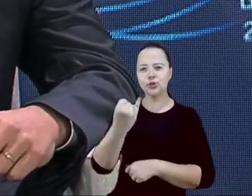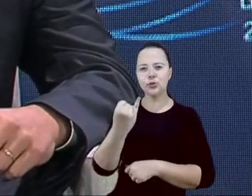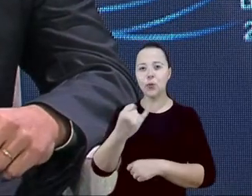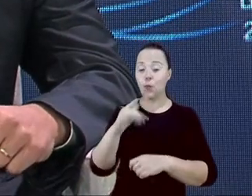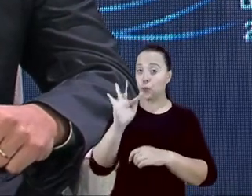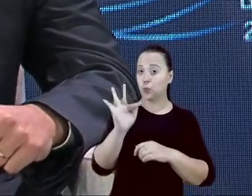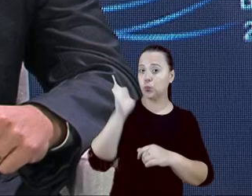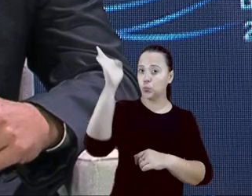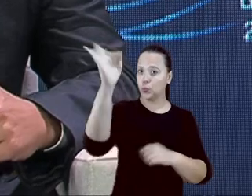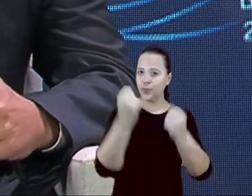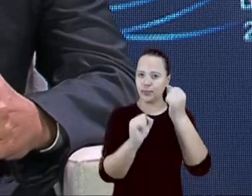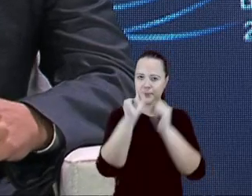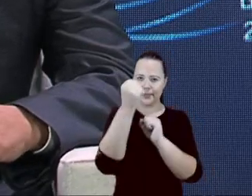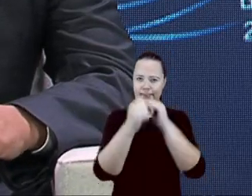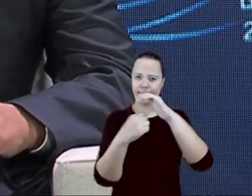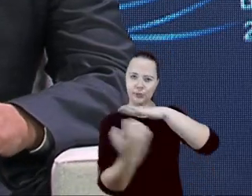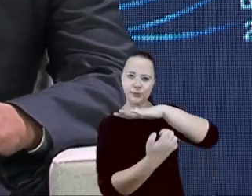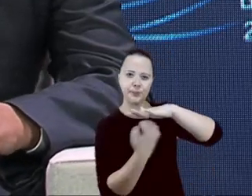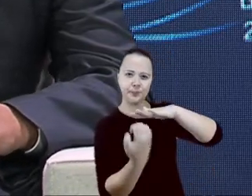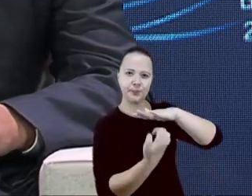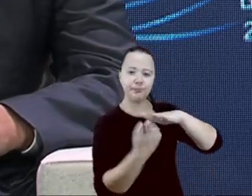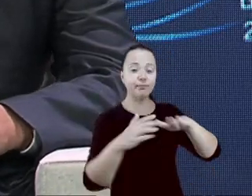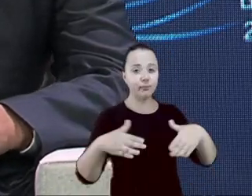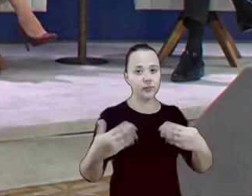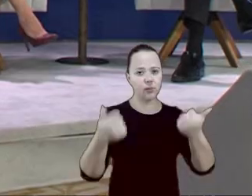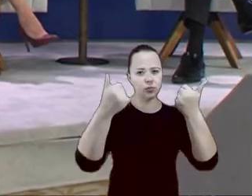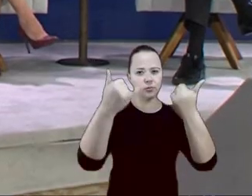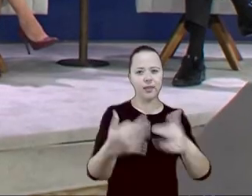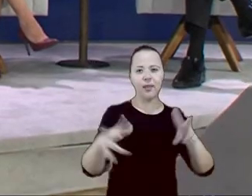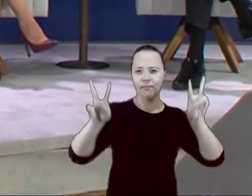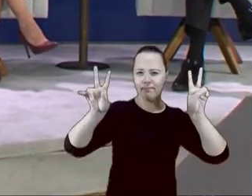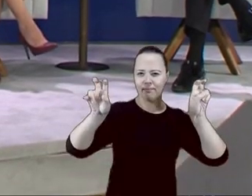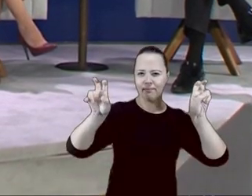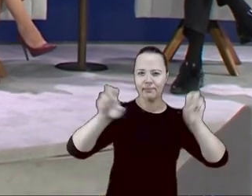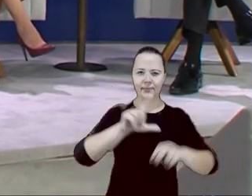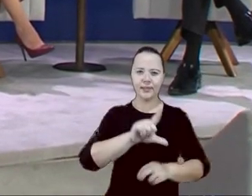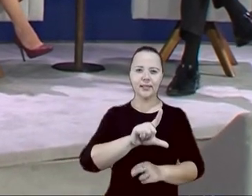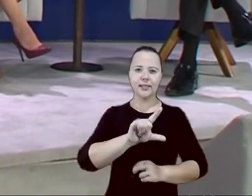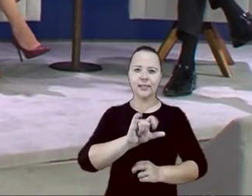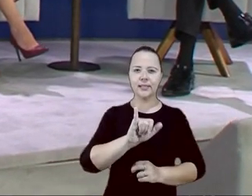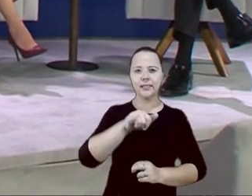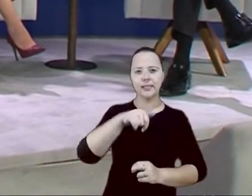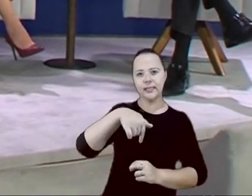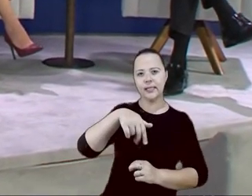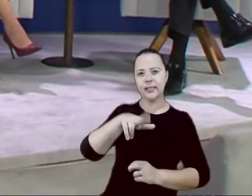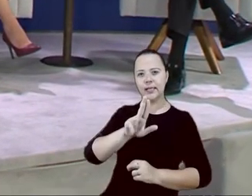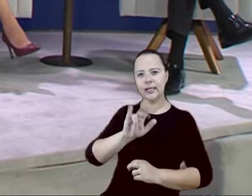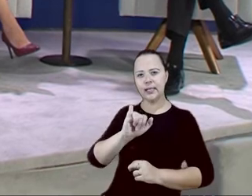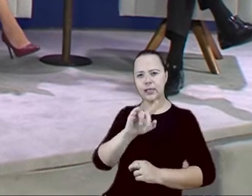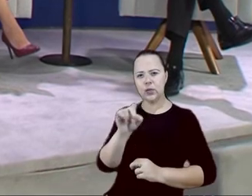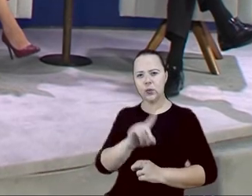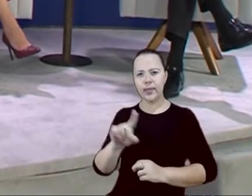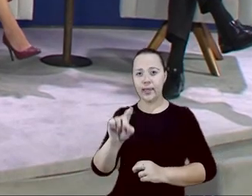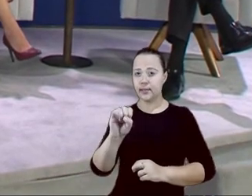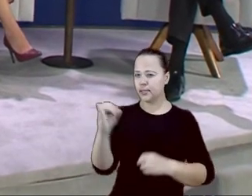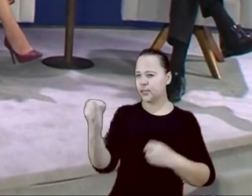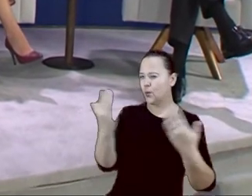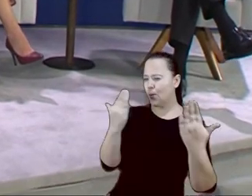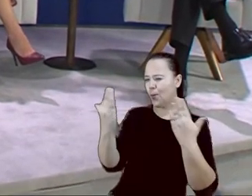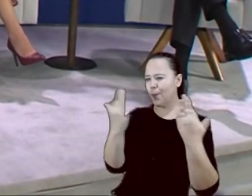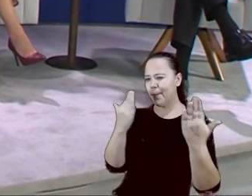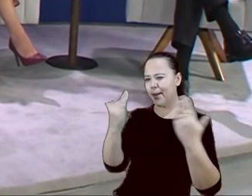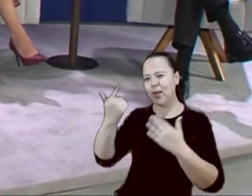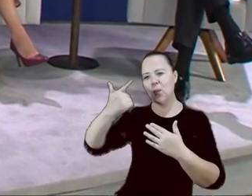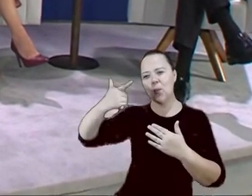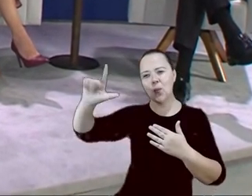indústria bom falando um pouco de liquidez assim quando a gente compara outros eventos né outros